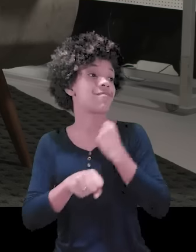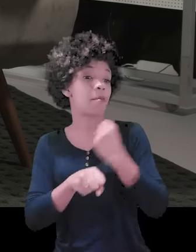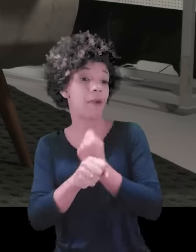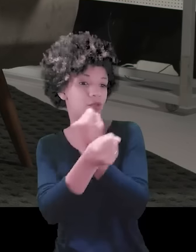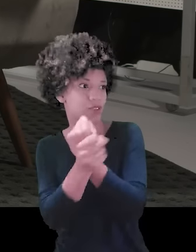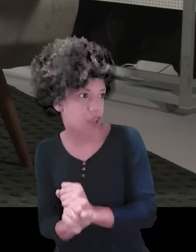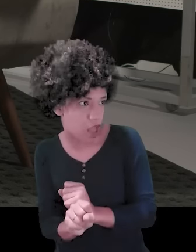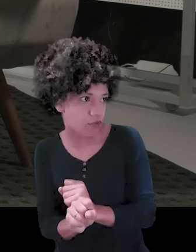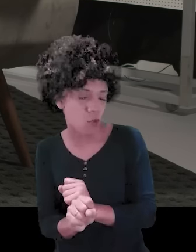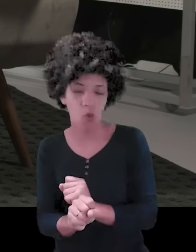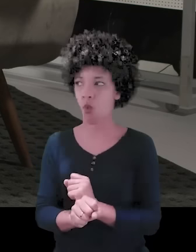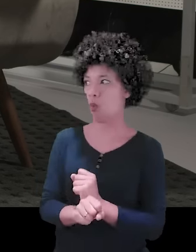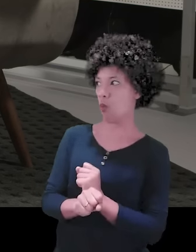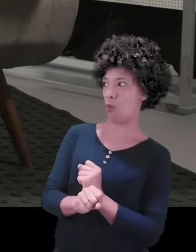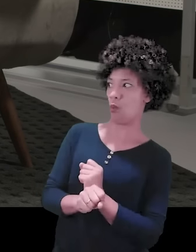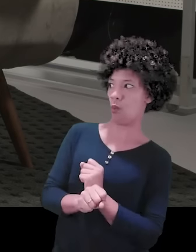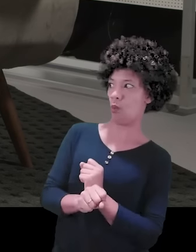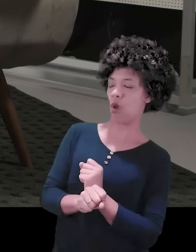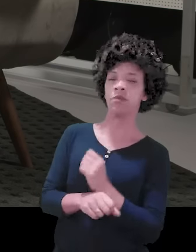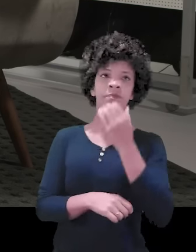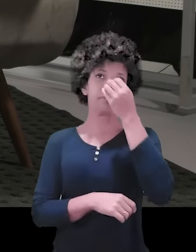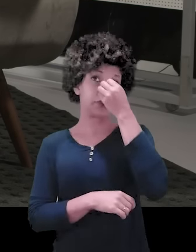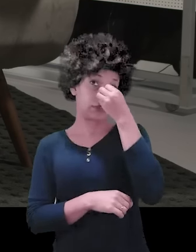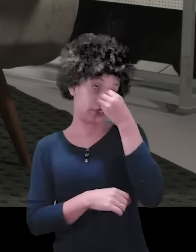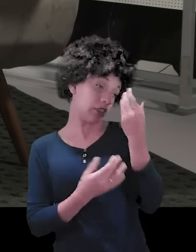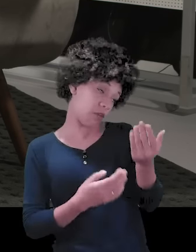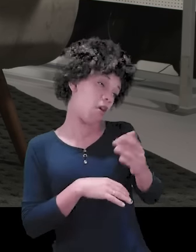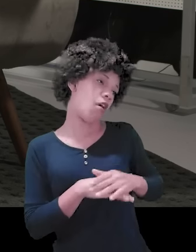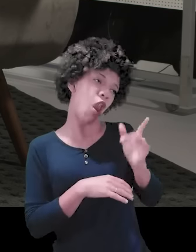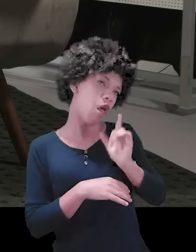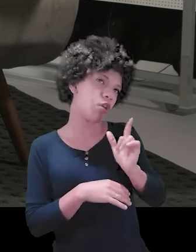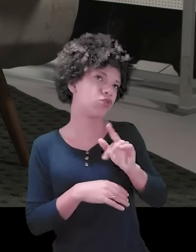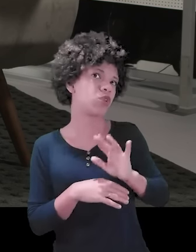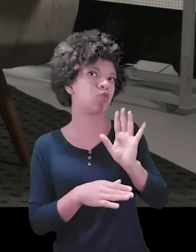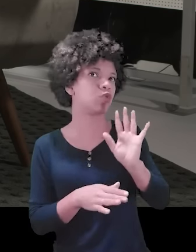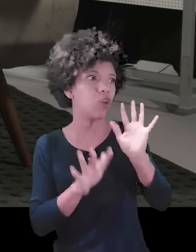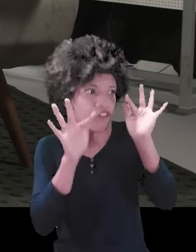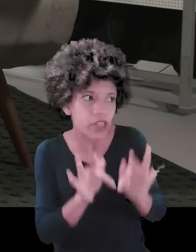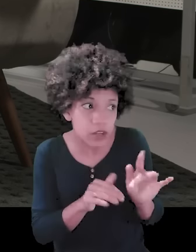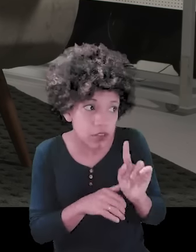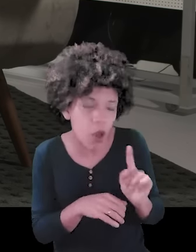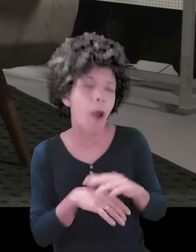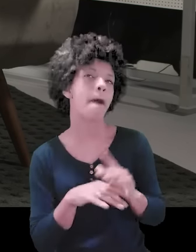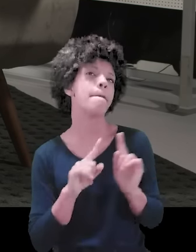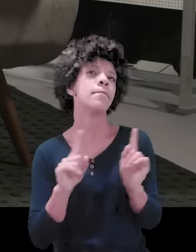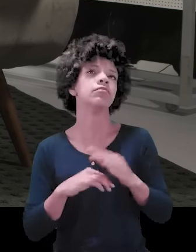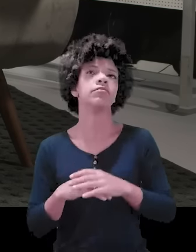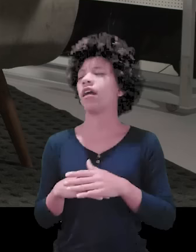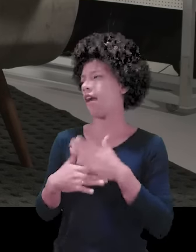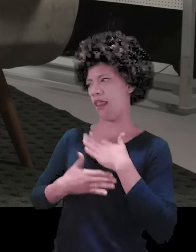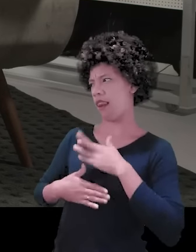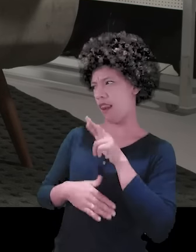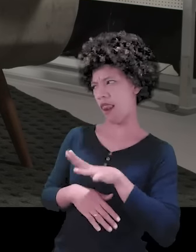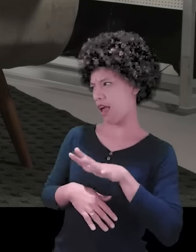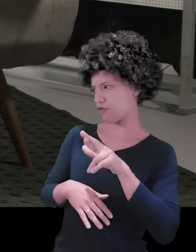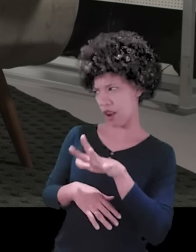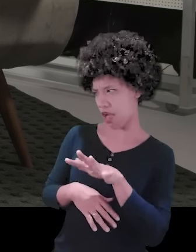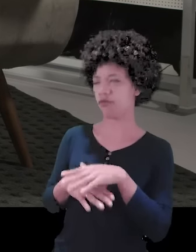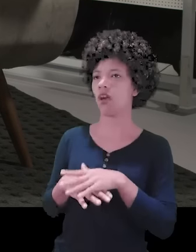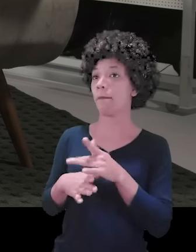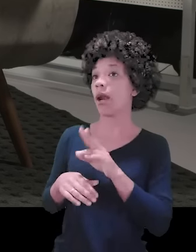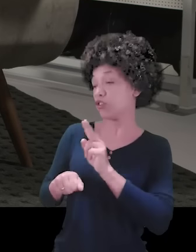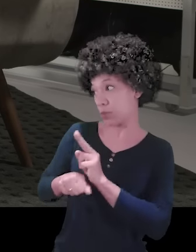espaço bom então é é claro eu não tô eu não tô fechando né assim eu vou deixar logo eu